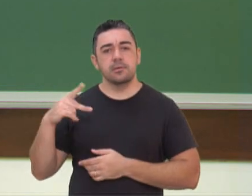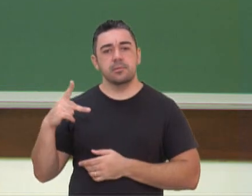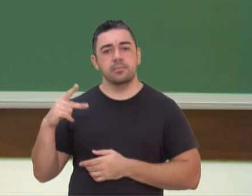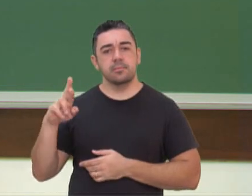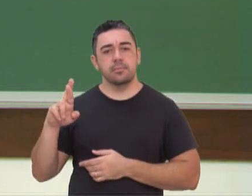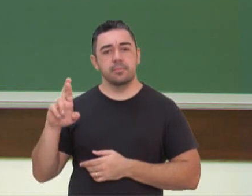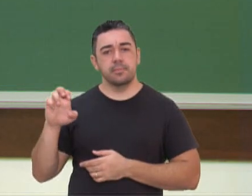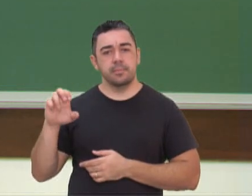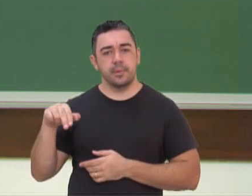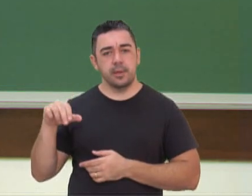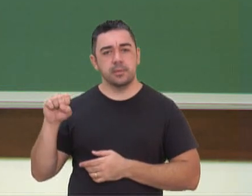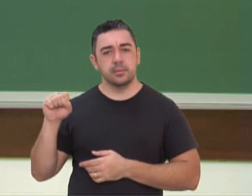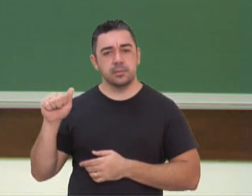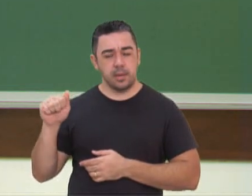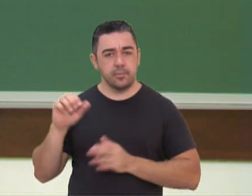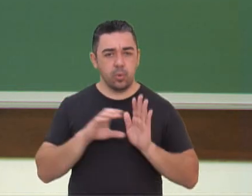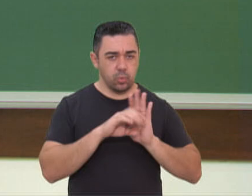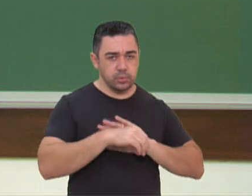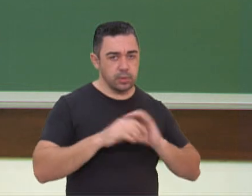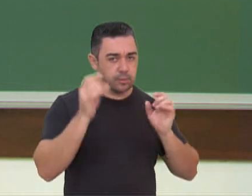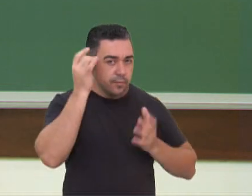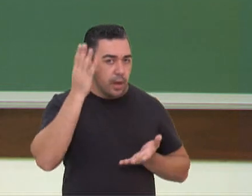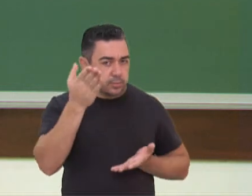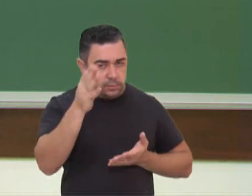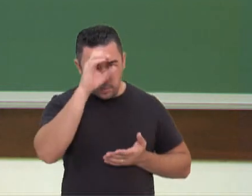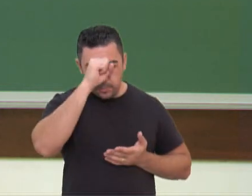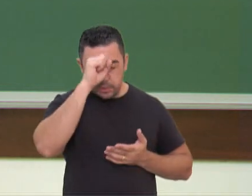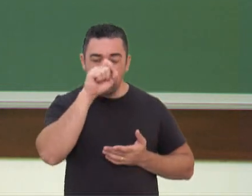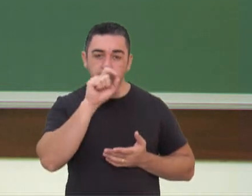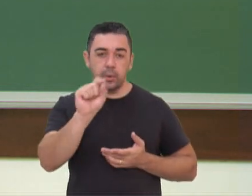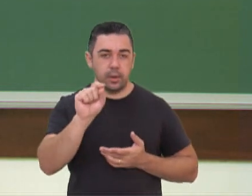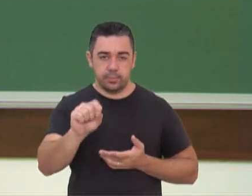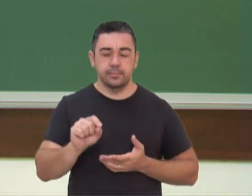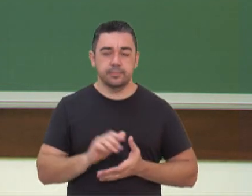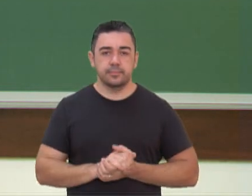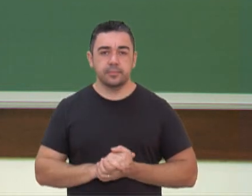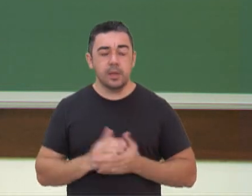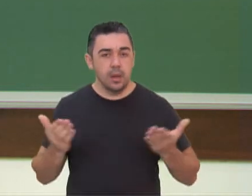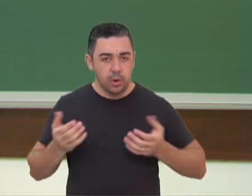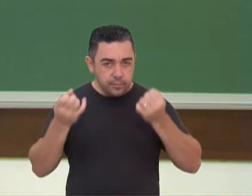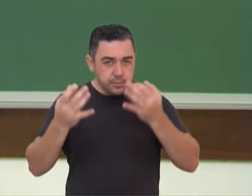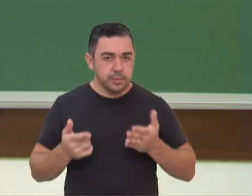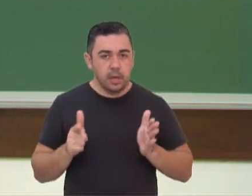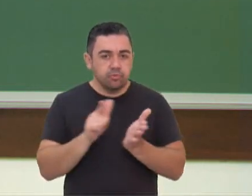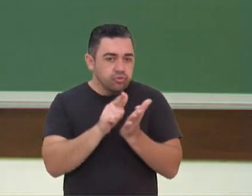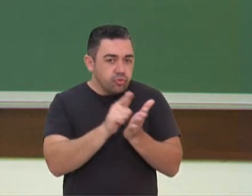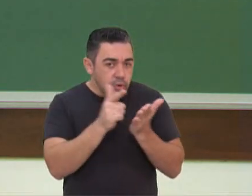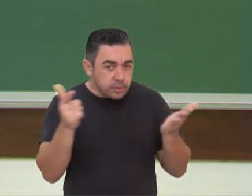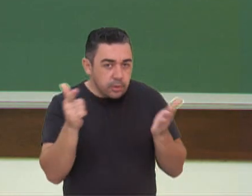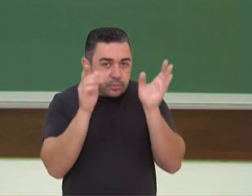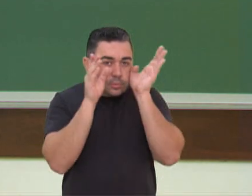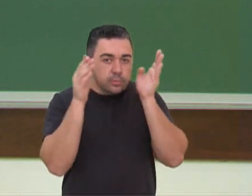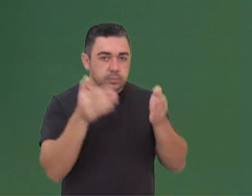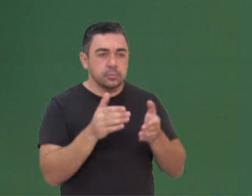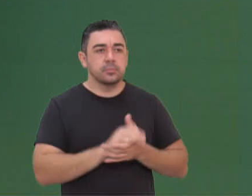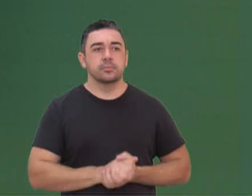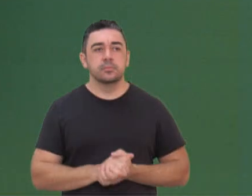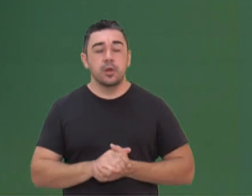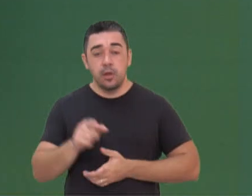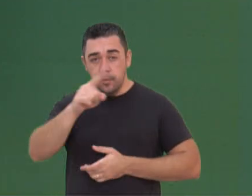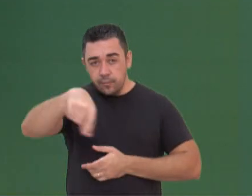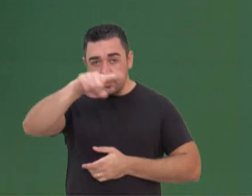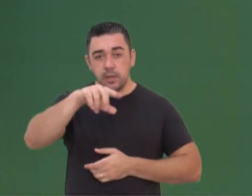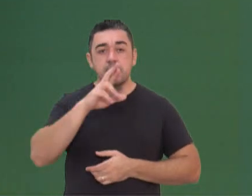jornalismo. Definimos imprensa, mais fácil para você. Vamos falar sobre isso. O jornalismo, então. Tarefa para